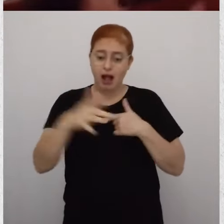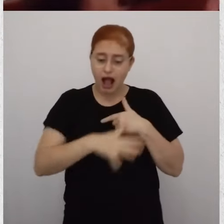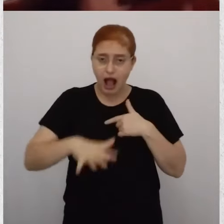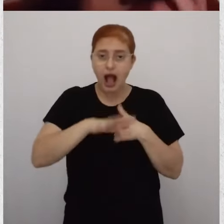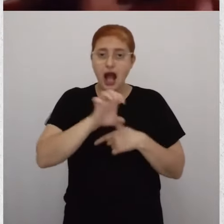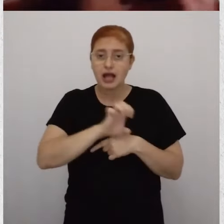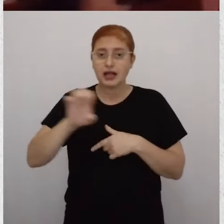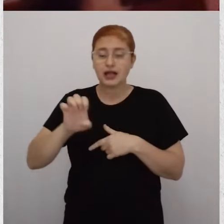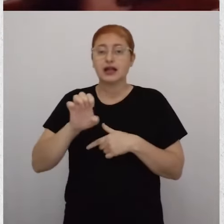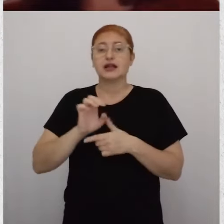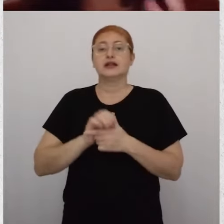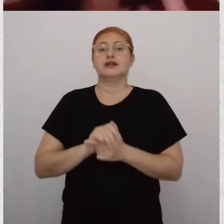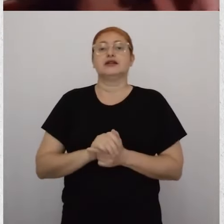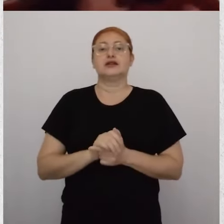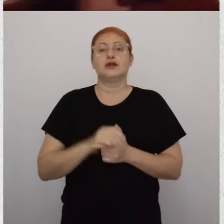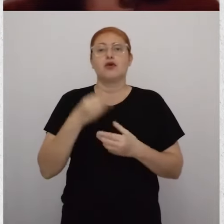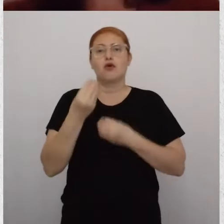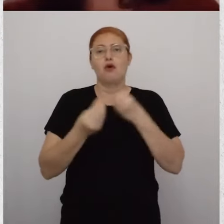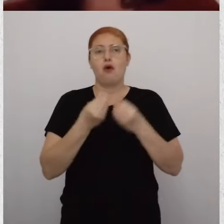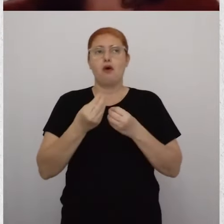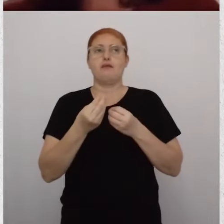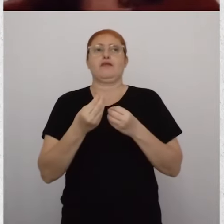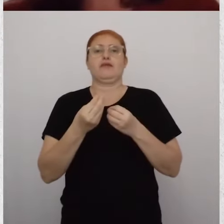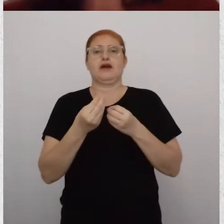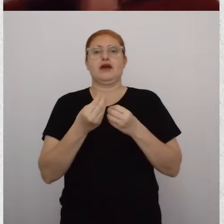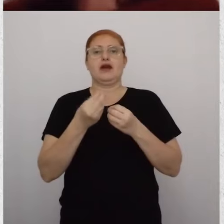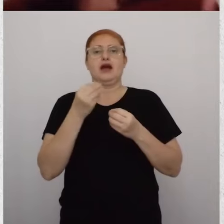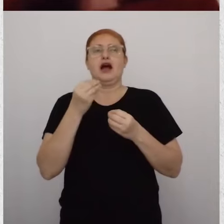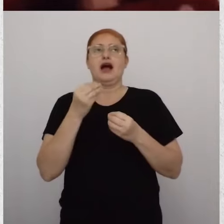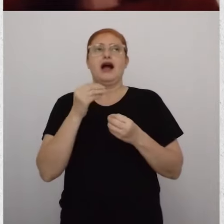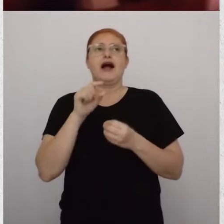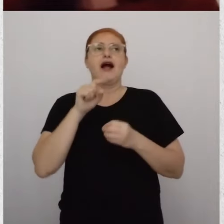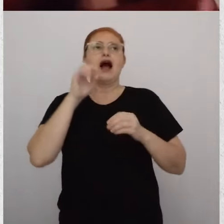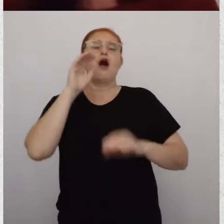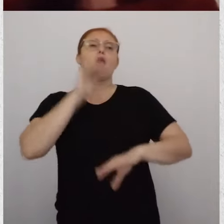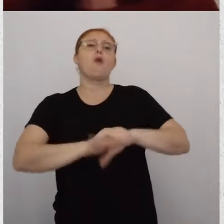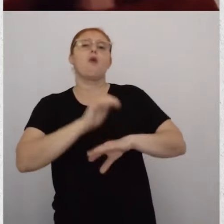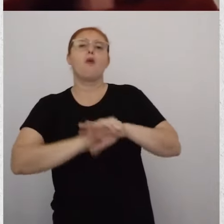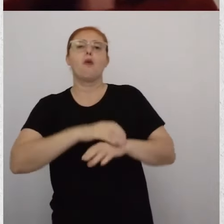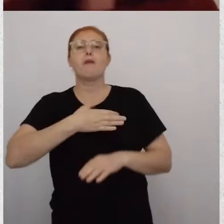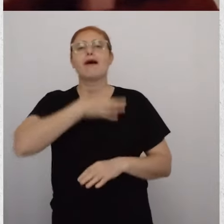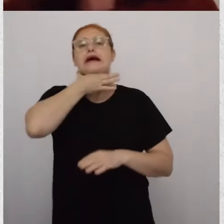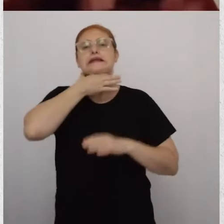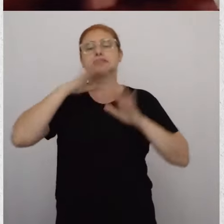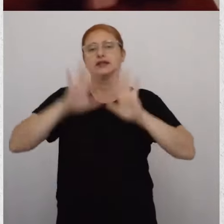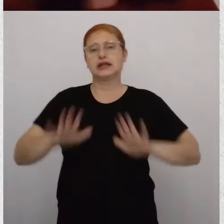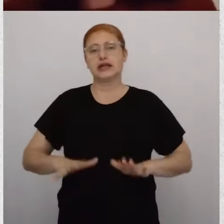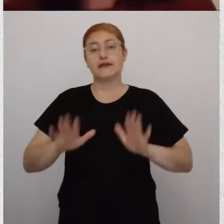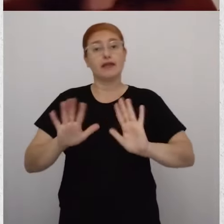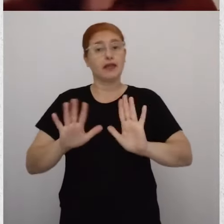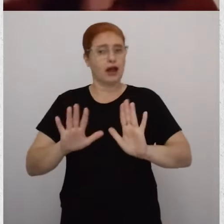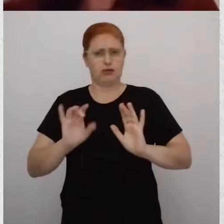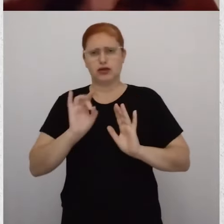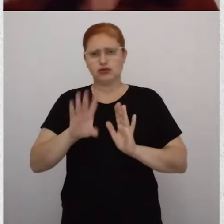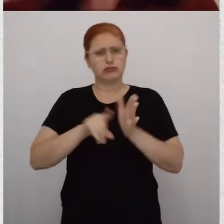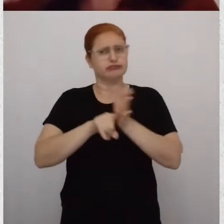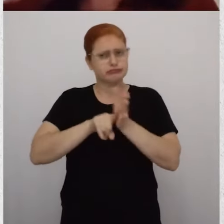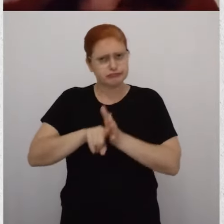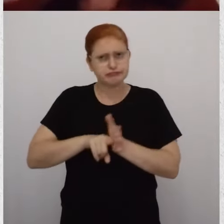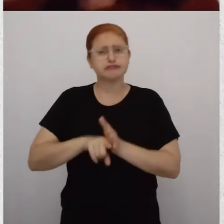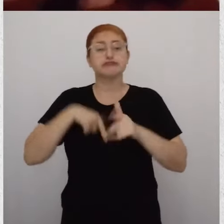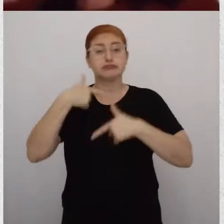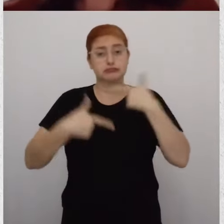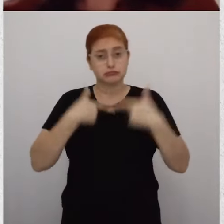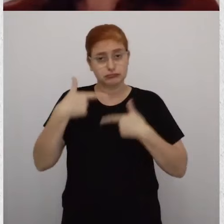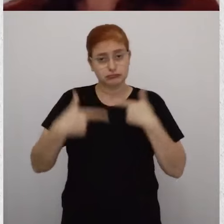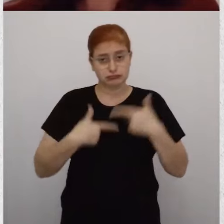esquerda como o vetor da crise ou o pivô da crise. Não. Essa é só a delimitação analítica mesmo, assim, do